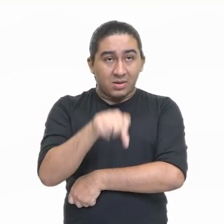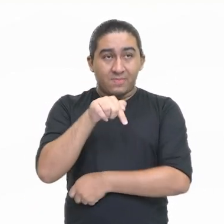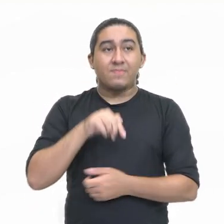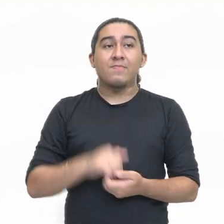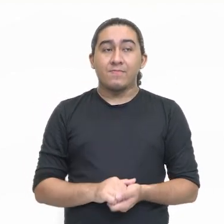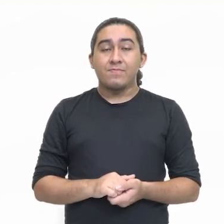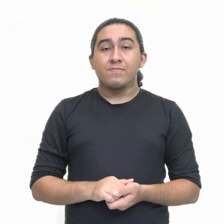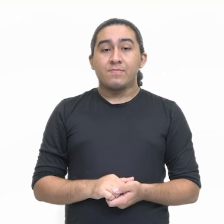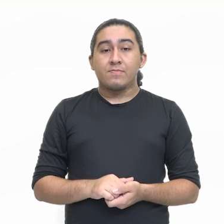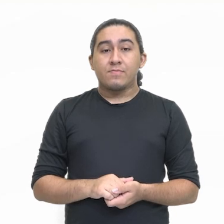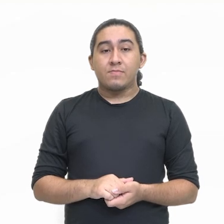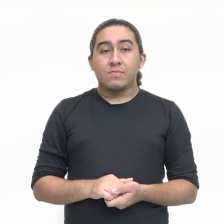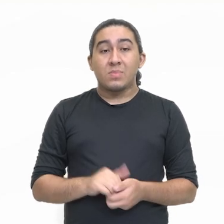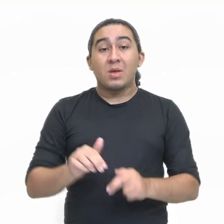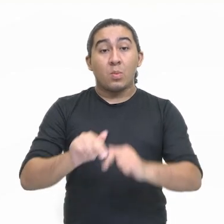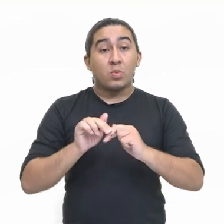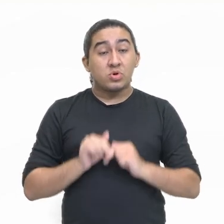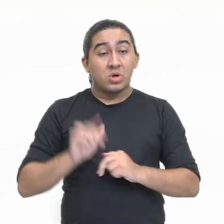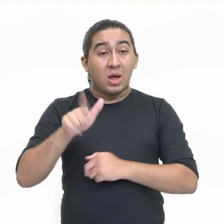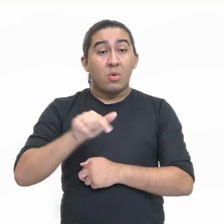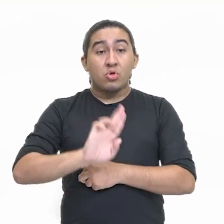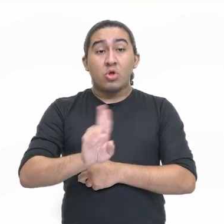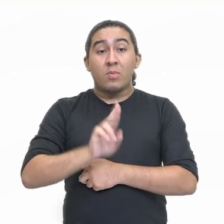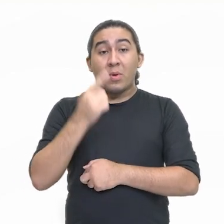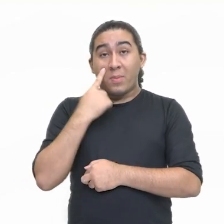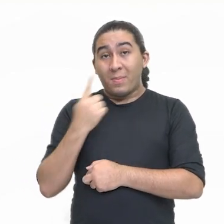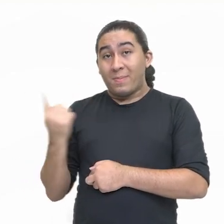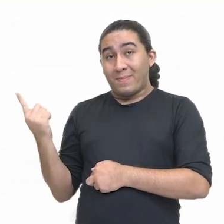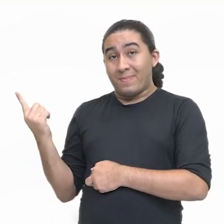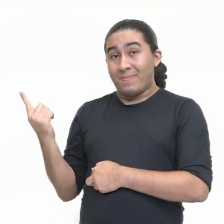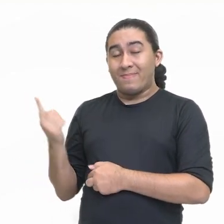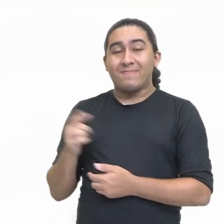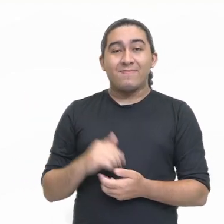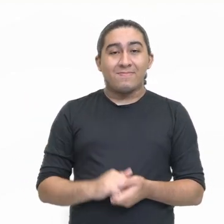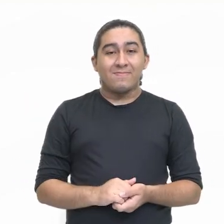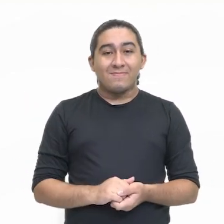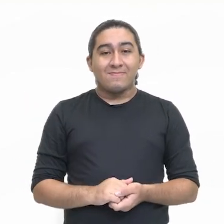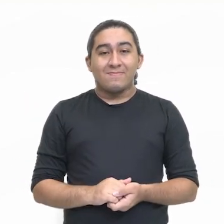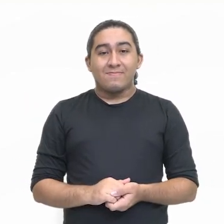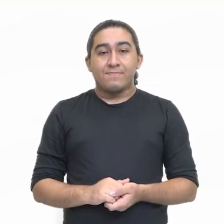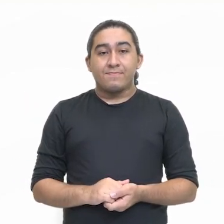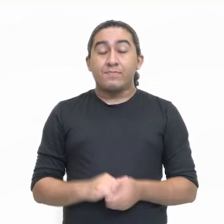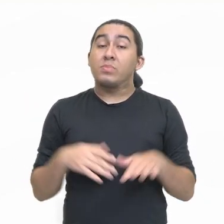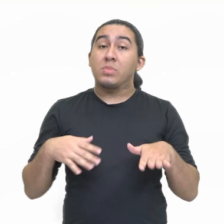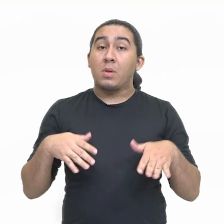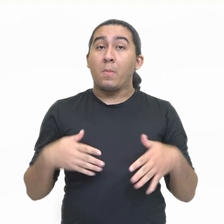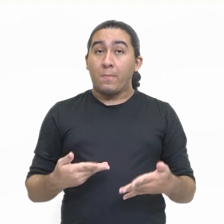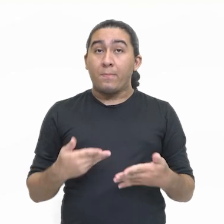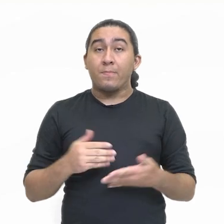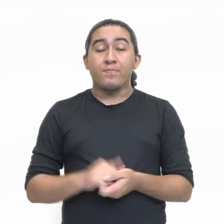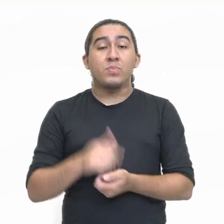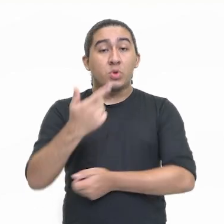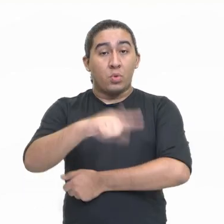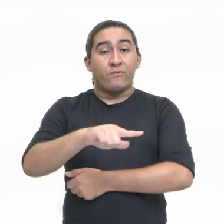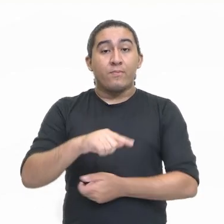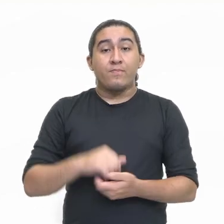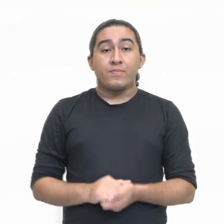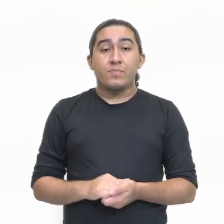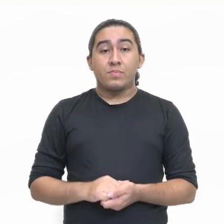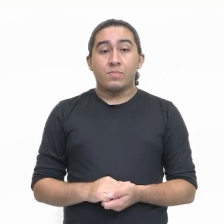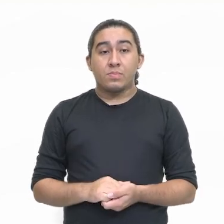tá E assim é chamado de nicho ecológico então novamente